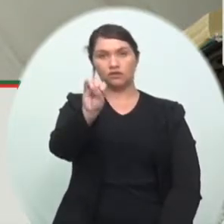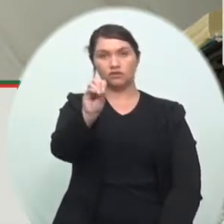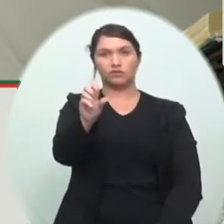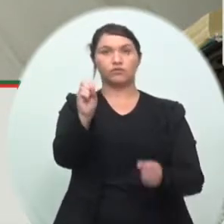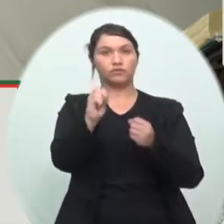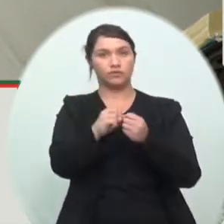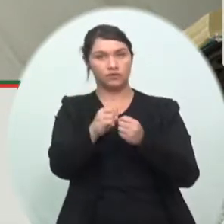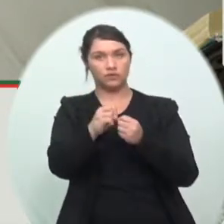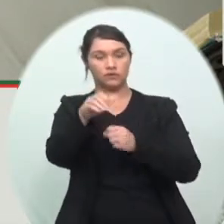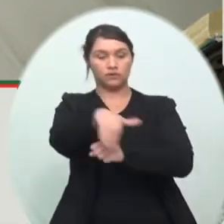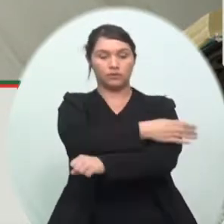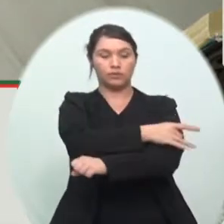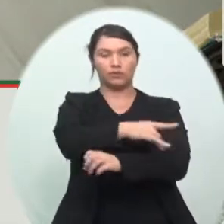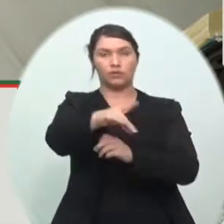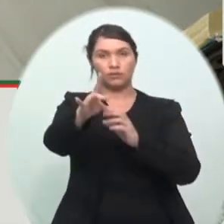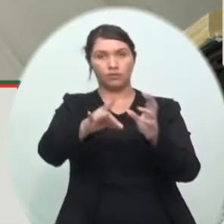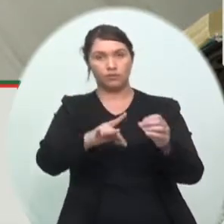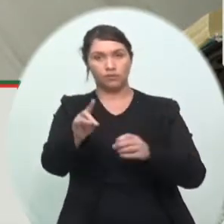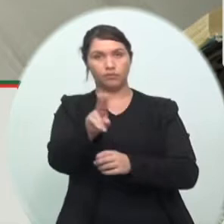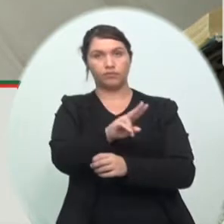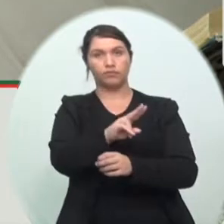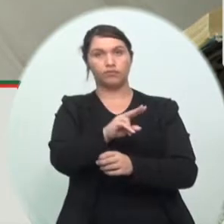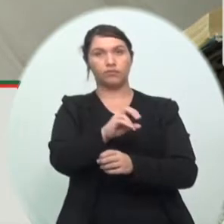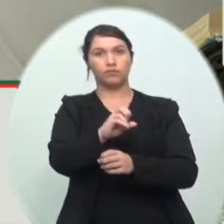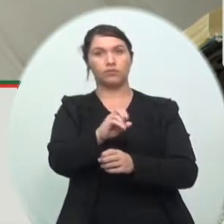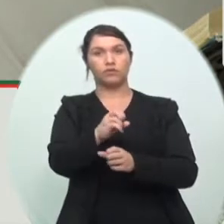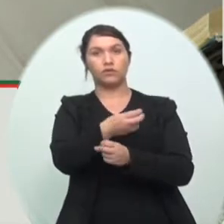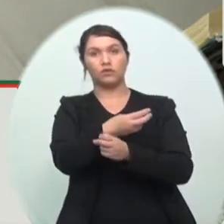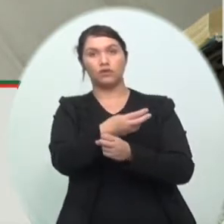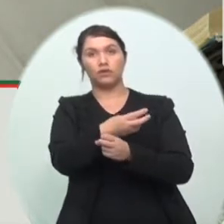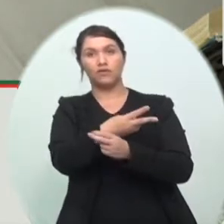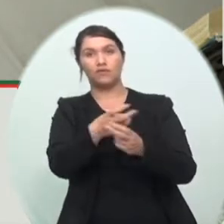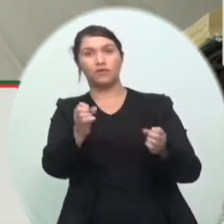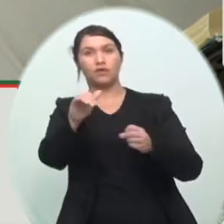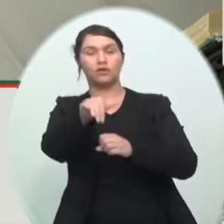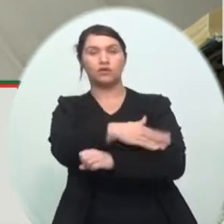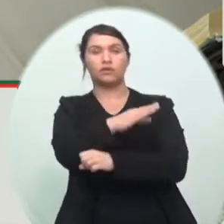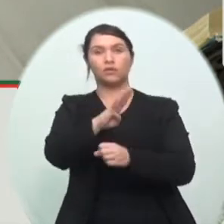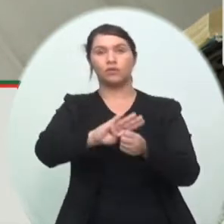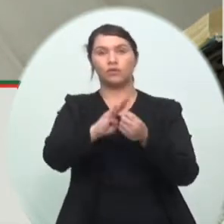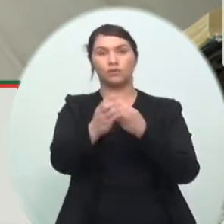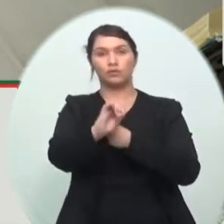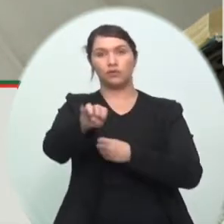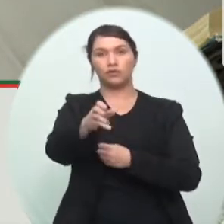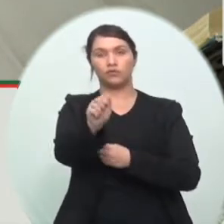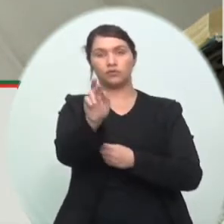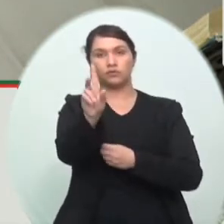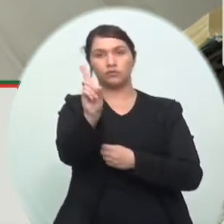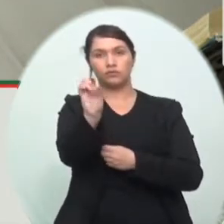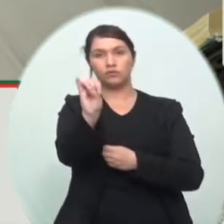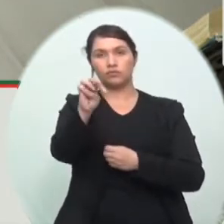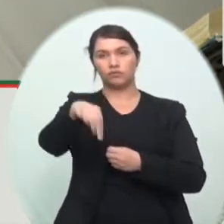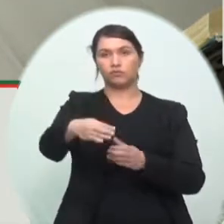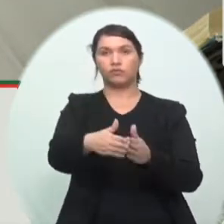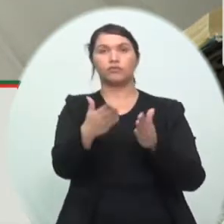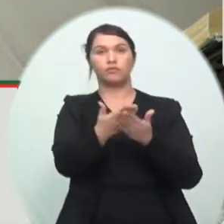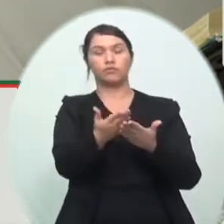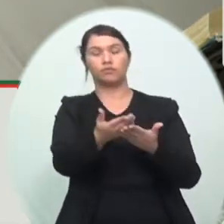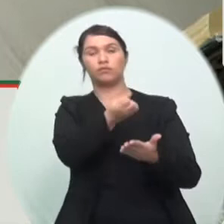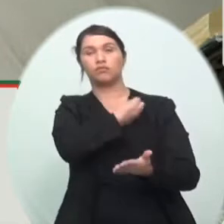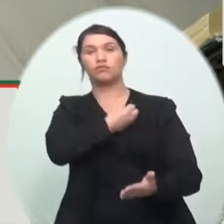patrulhamento e colocação de material adequado em todas as ruas do bairro Jardim União. Requerimento número